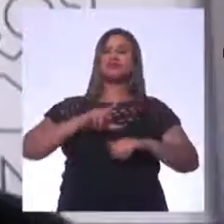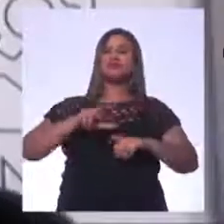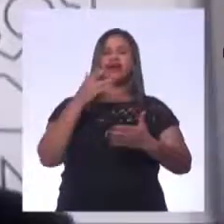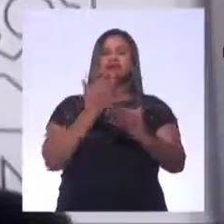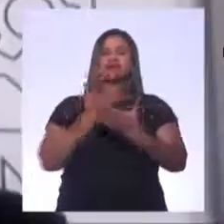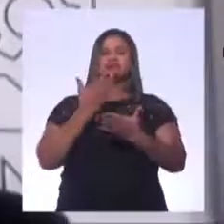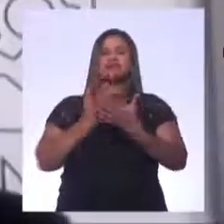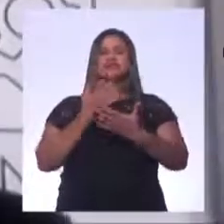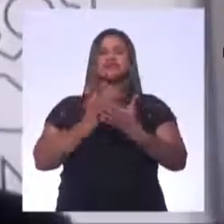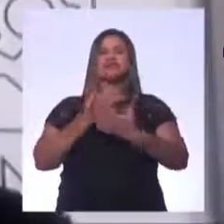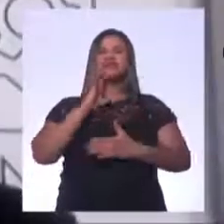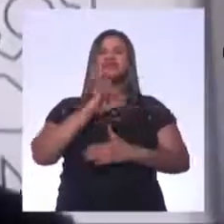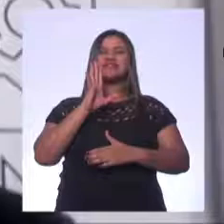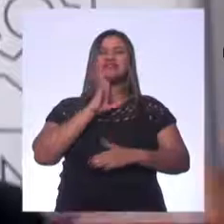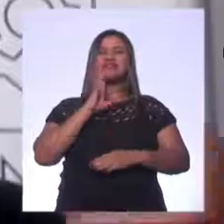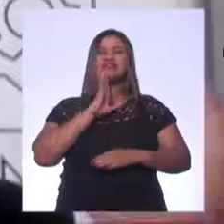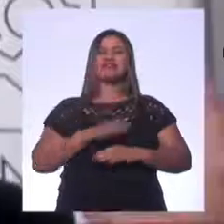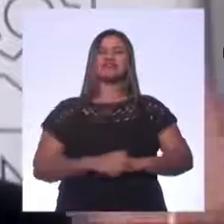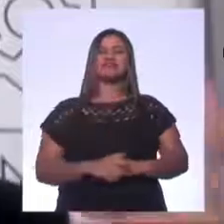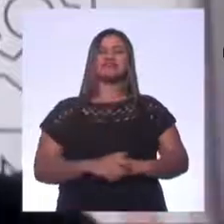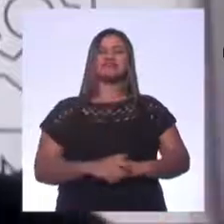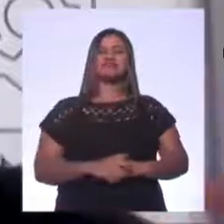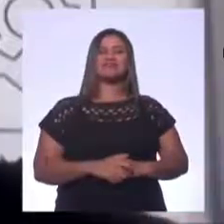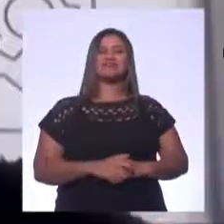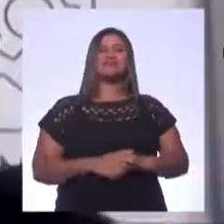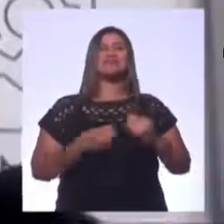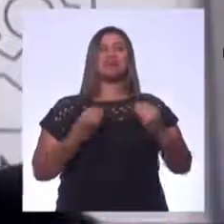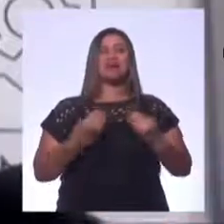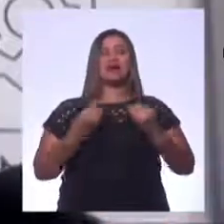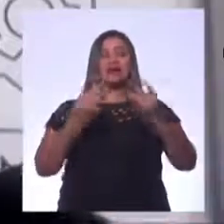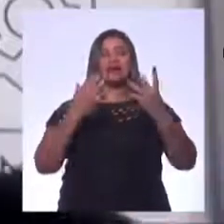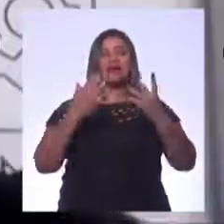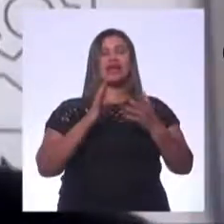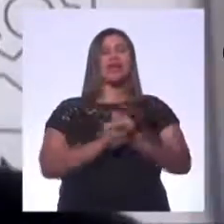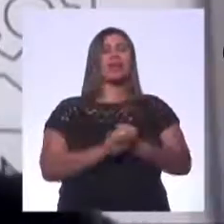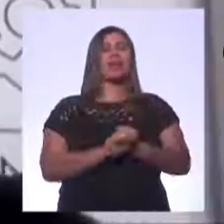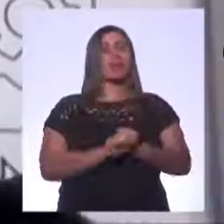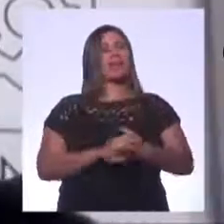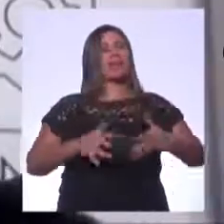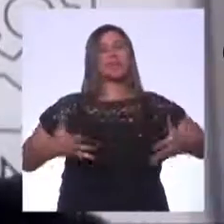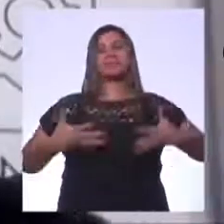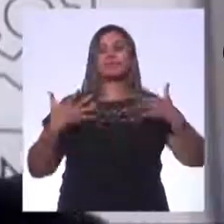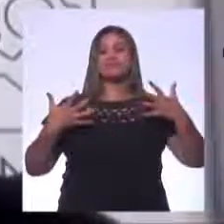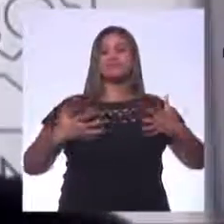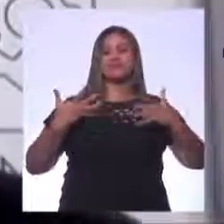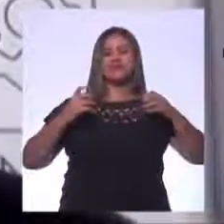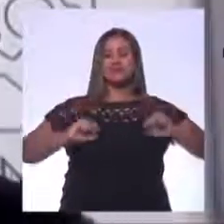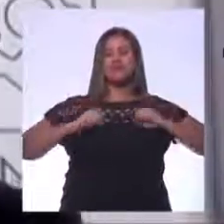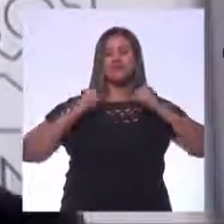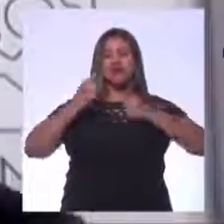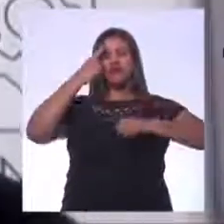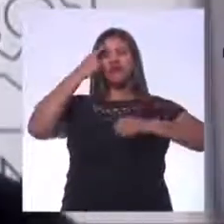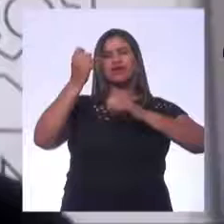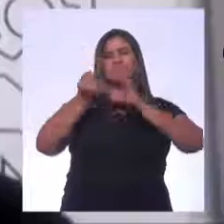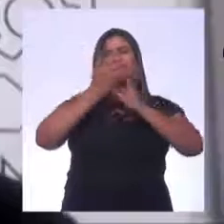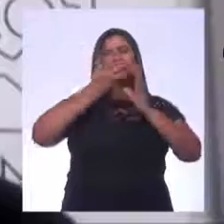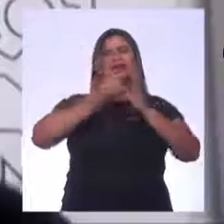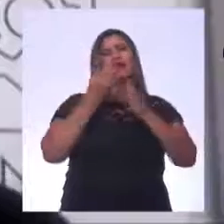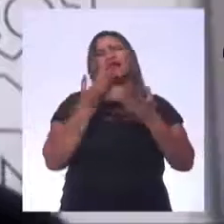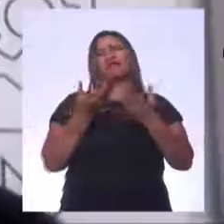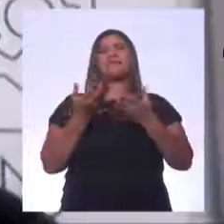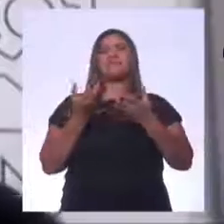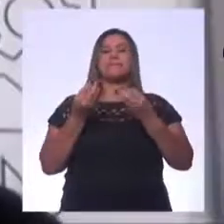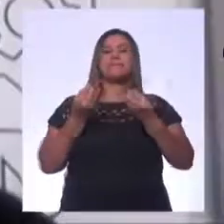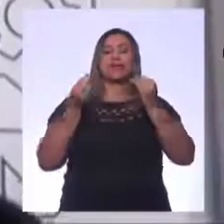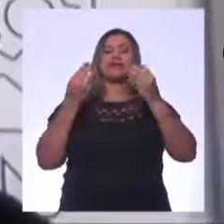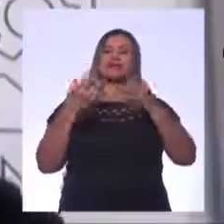maneira super bacana e colocar, sabe, toda a nossa disposição, toda a nossa criatividade para fazer uma coisa assim.